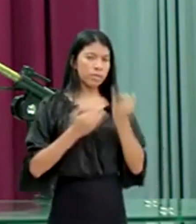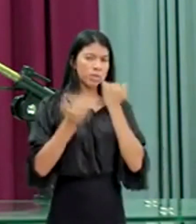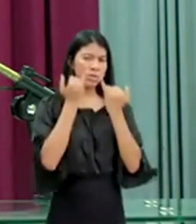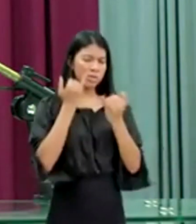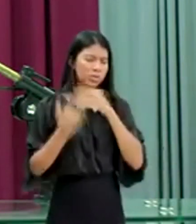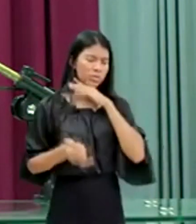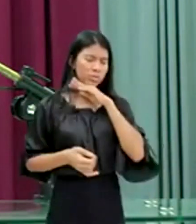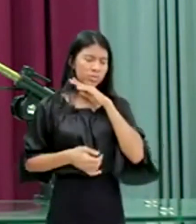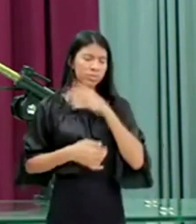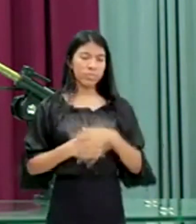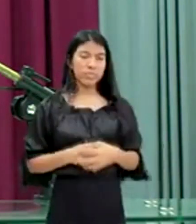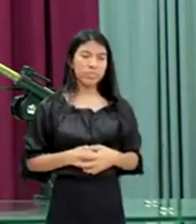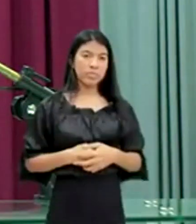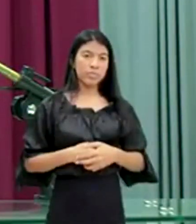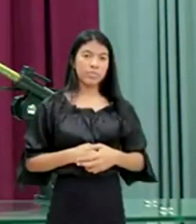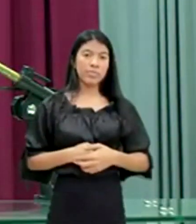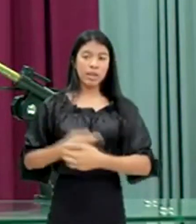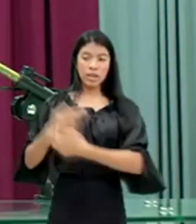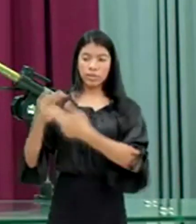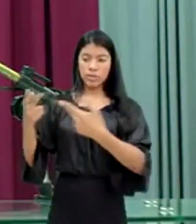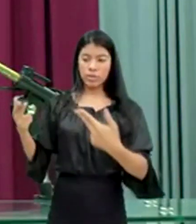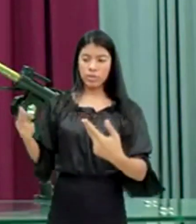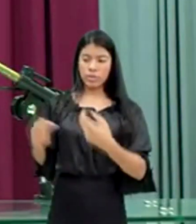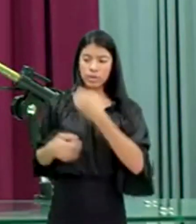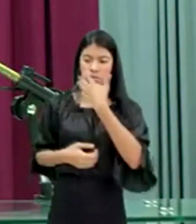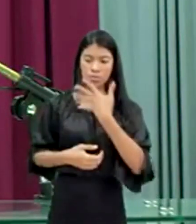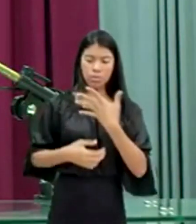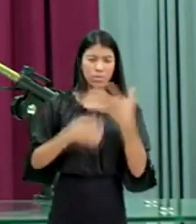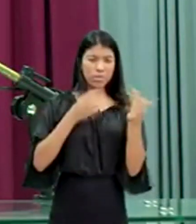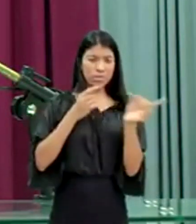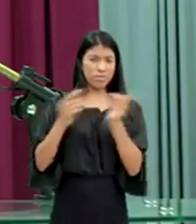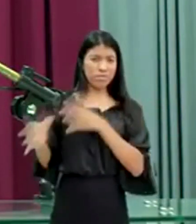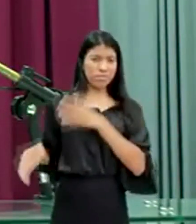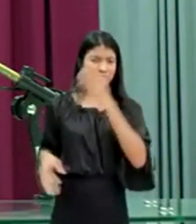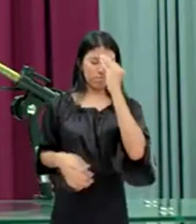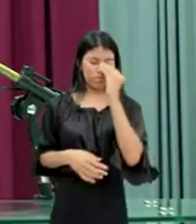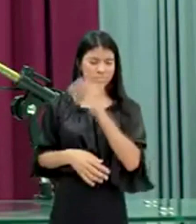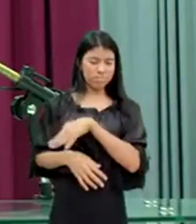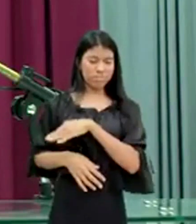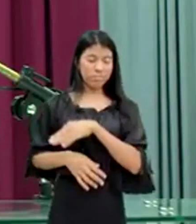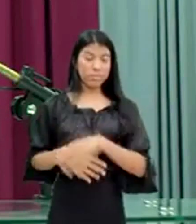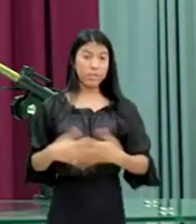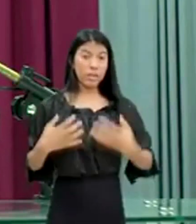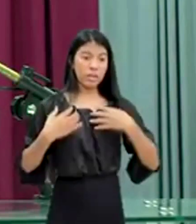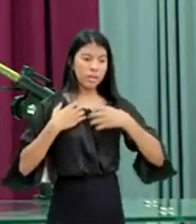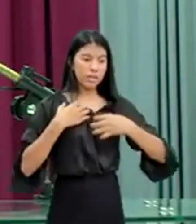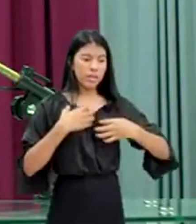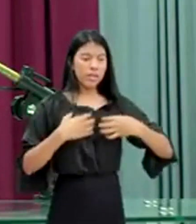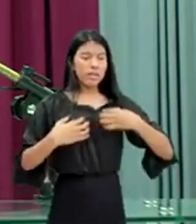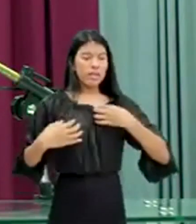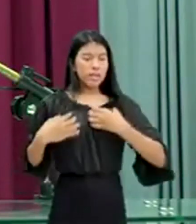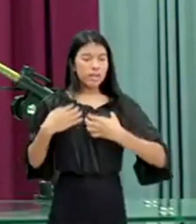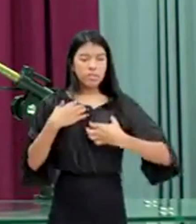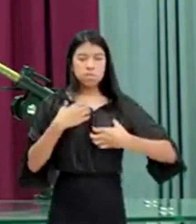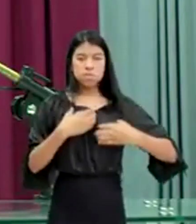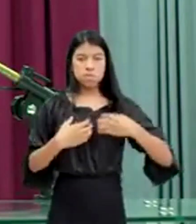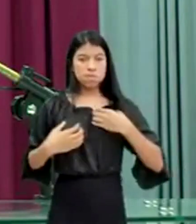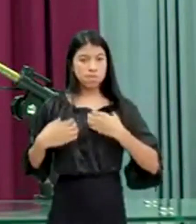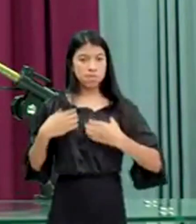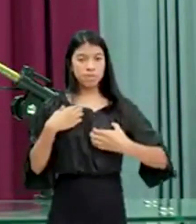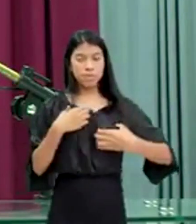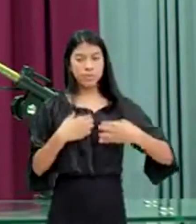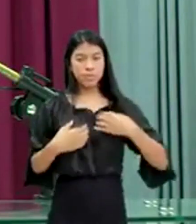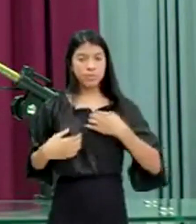sem olhar para as coisas boas, elas se desesperam, elas